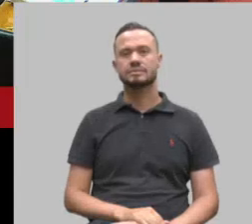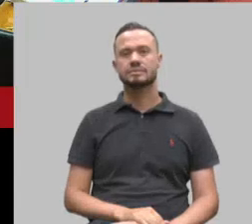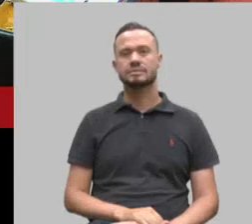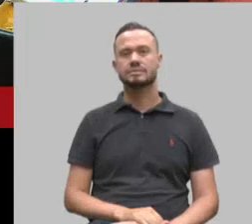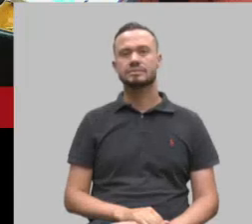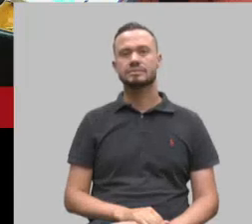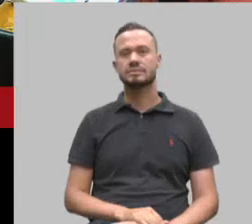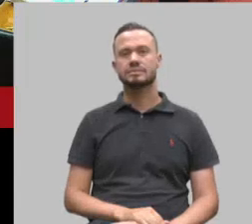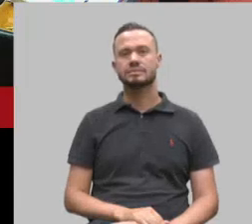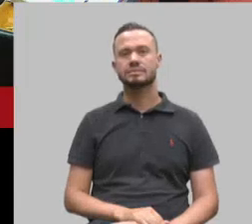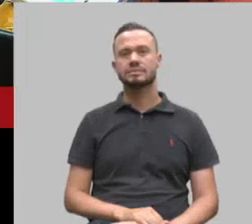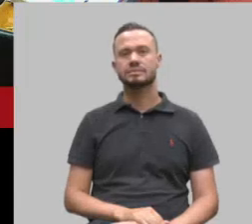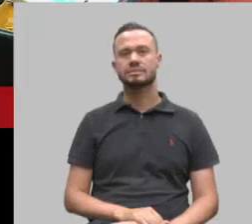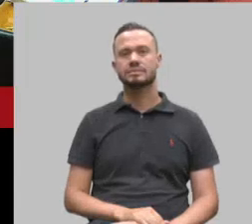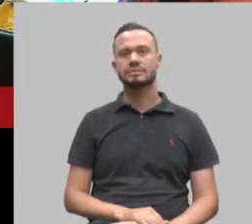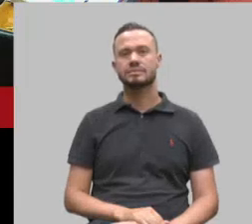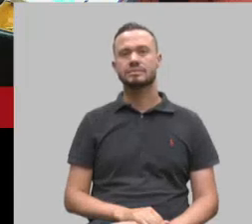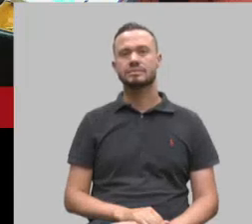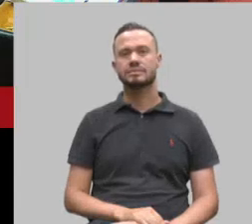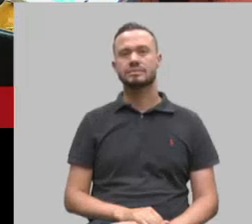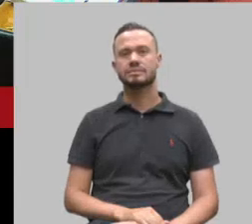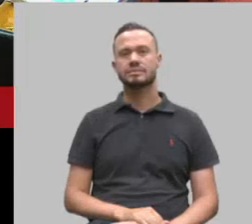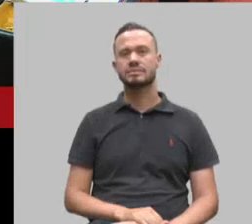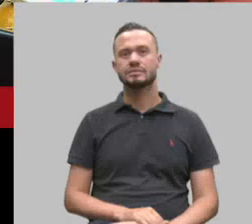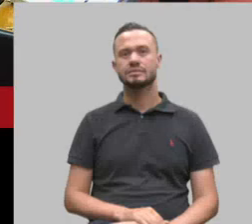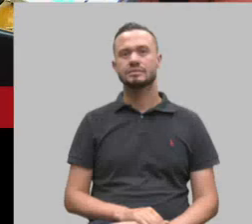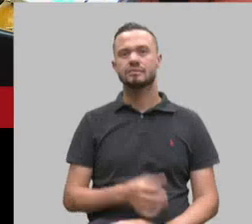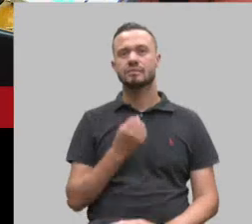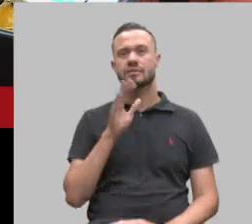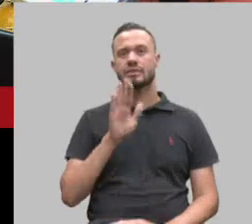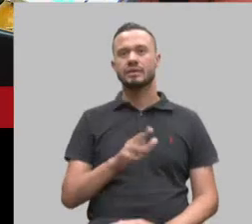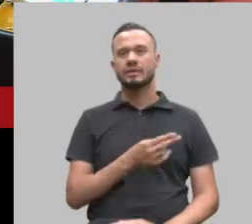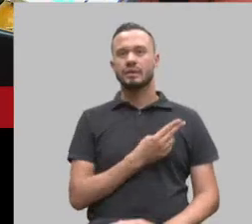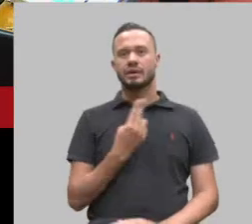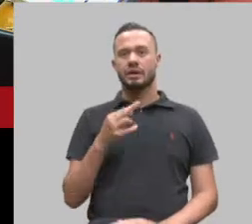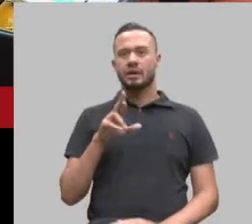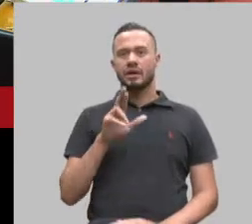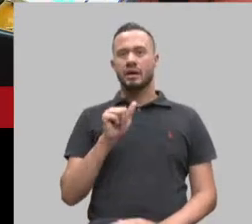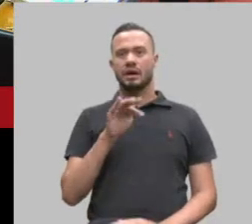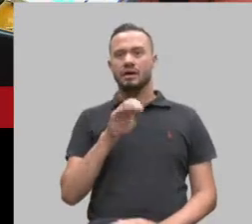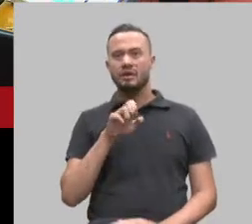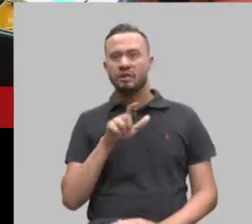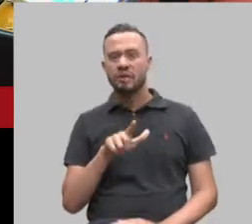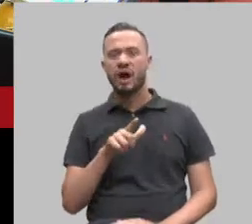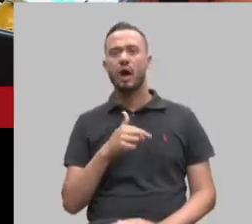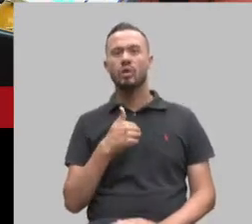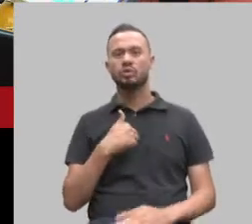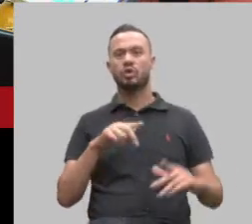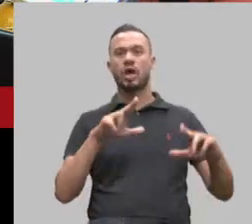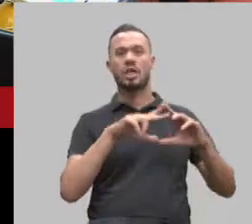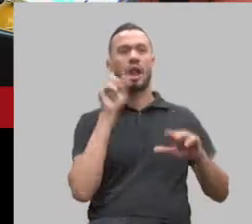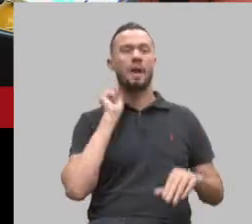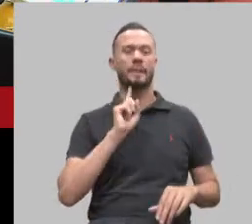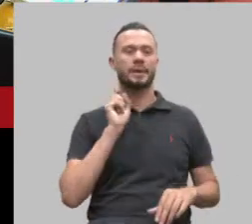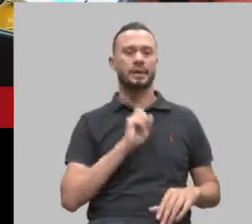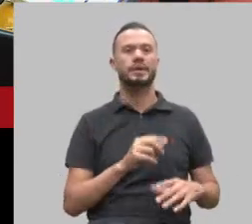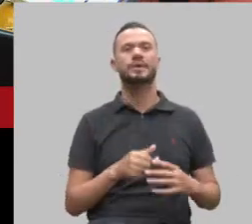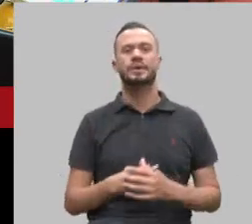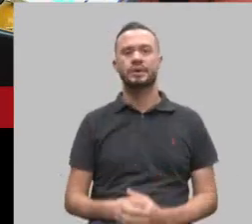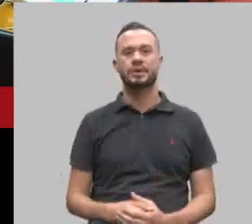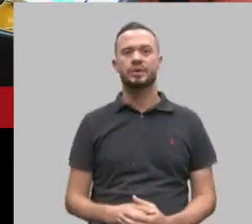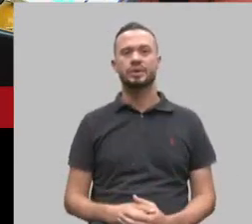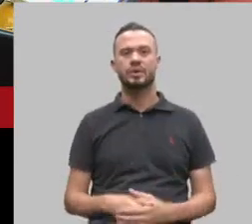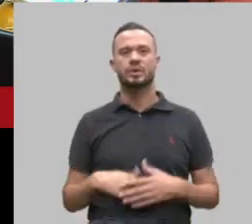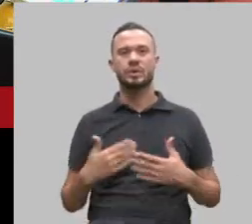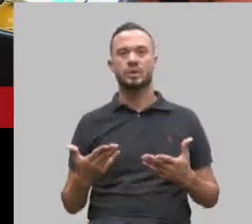contemplado boa boa tarde a todos me chamo Rafael Queiroz sou do Triângulo Mineiro de Patrocínio e bom